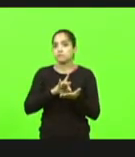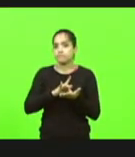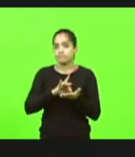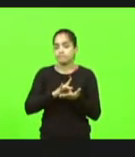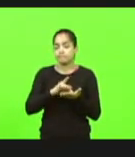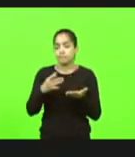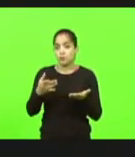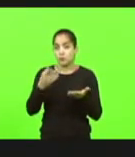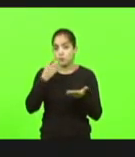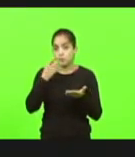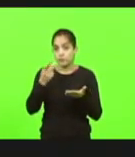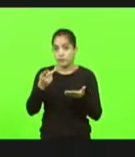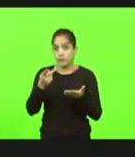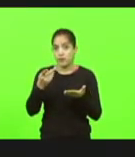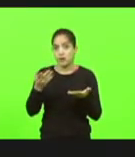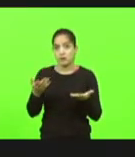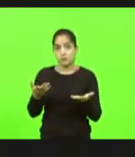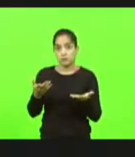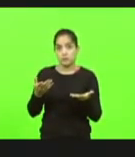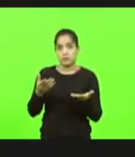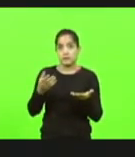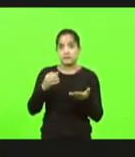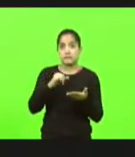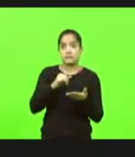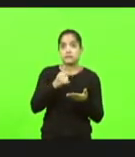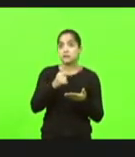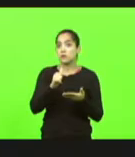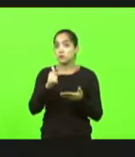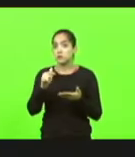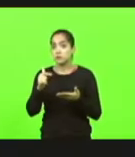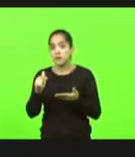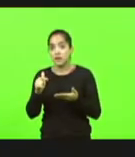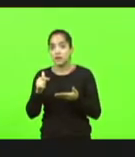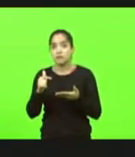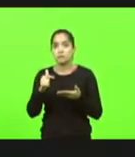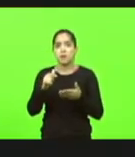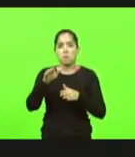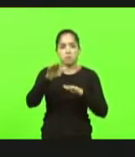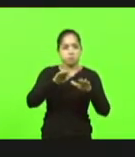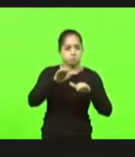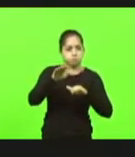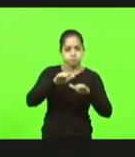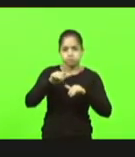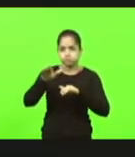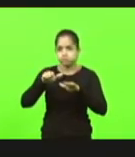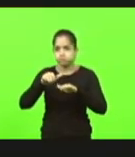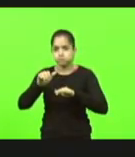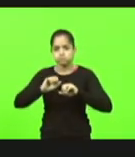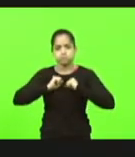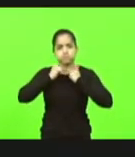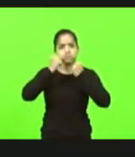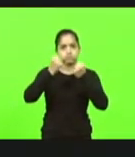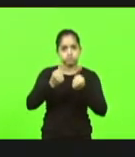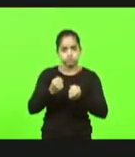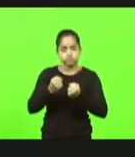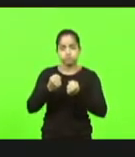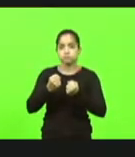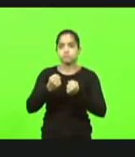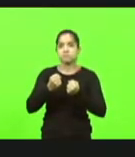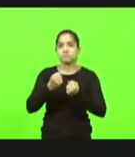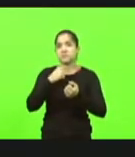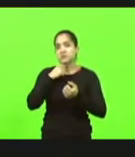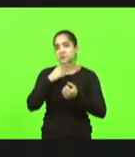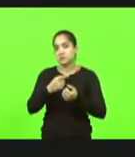falo, se não tem os puxadores de trem, não, nada sai. E Vossa